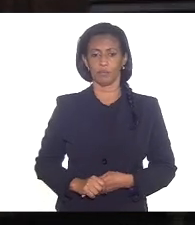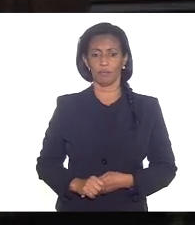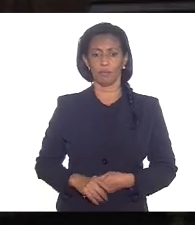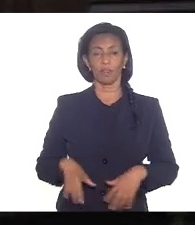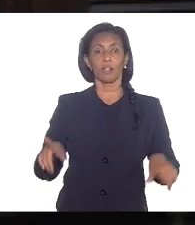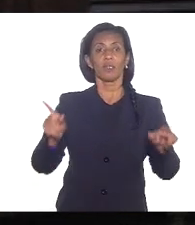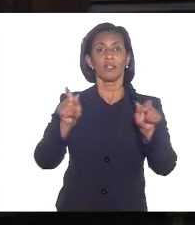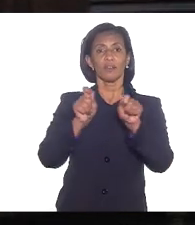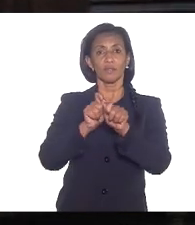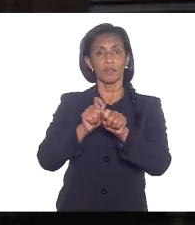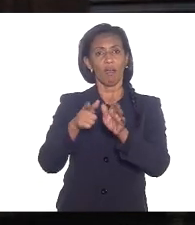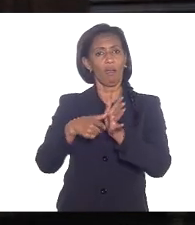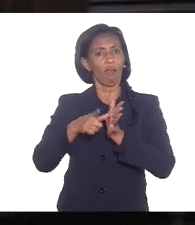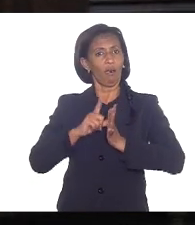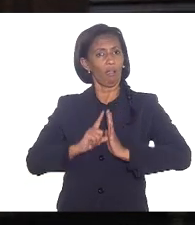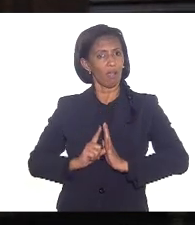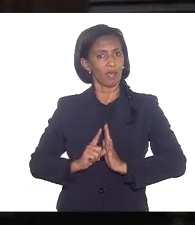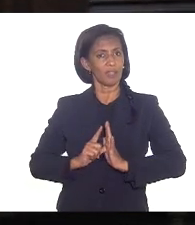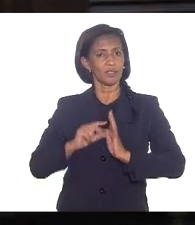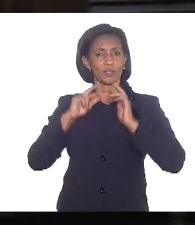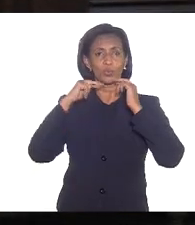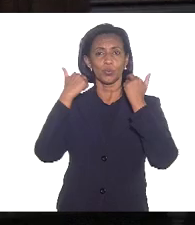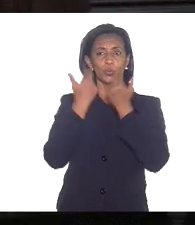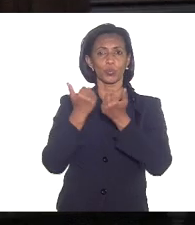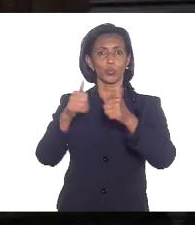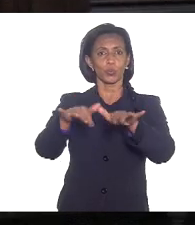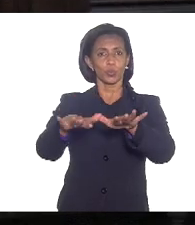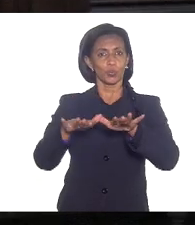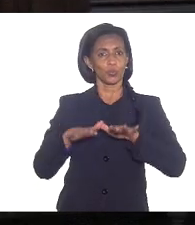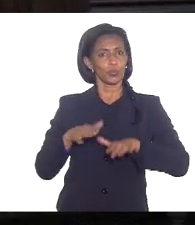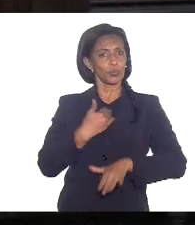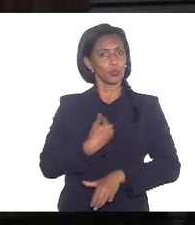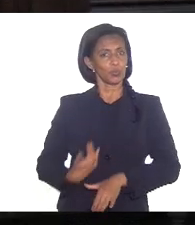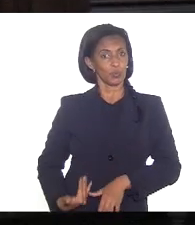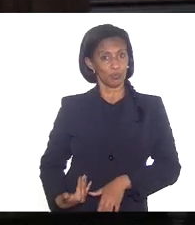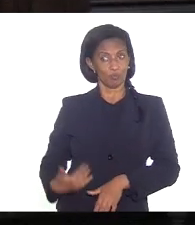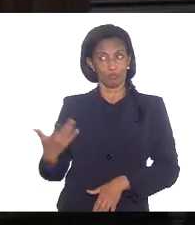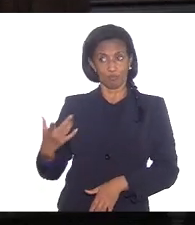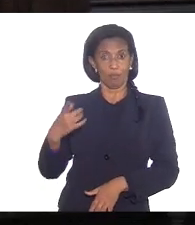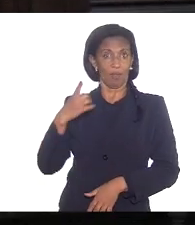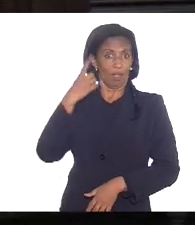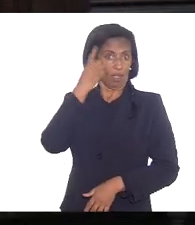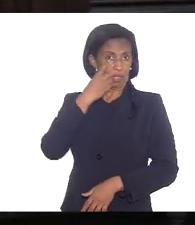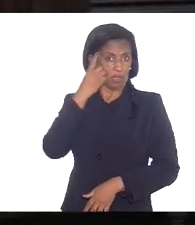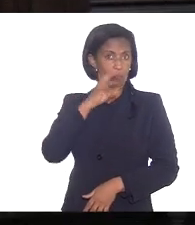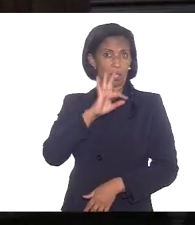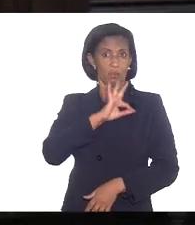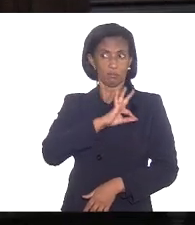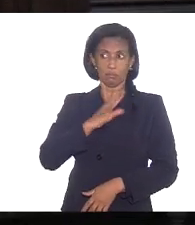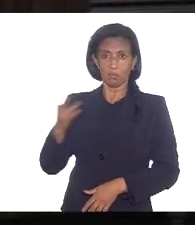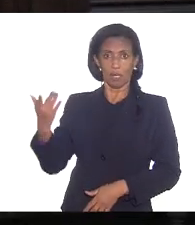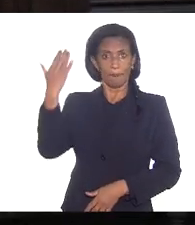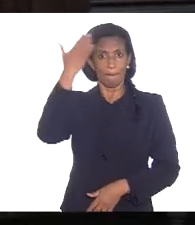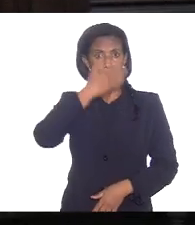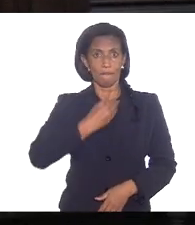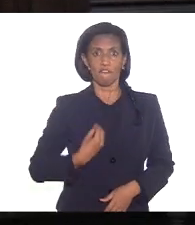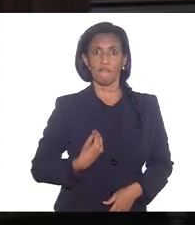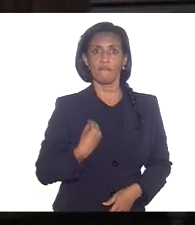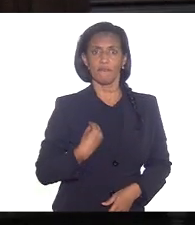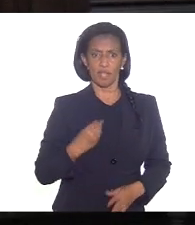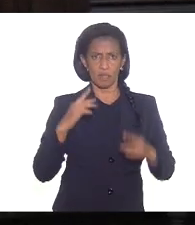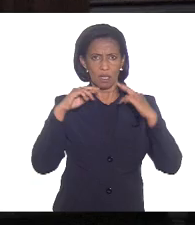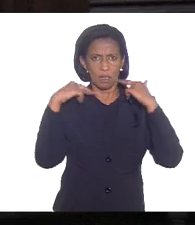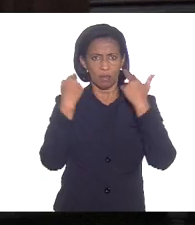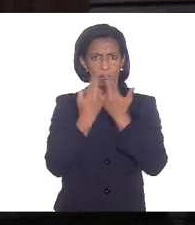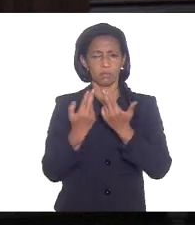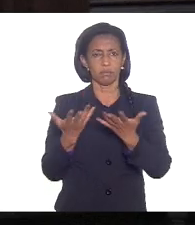fizemos antes uma audiência pública deputada Martha Rocha esteve presente nessa audiência